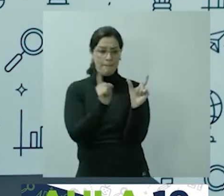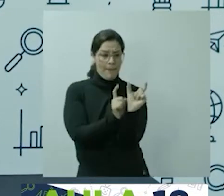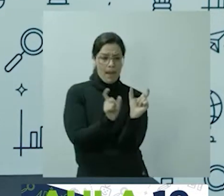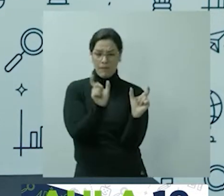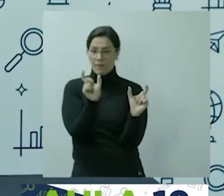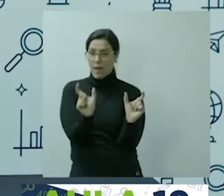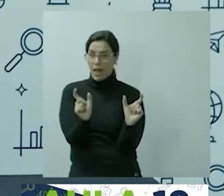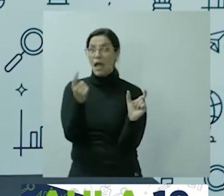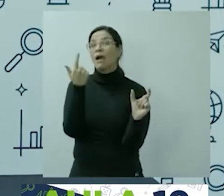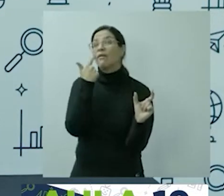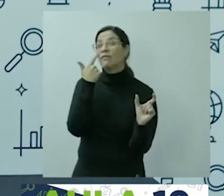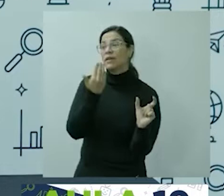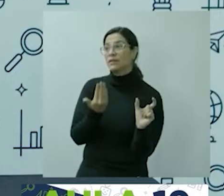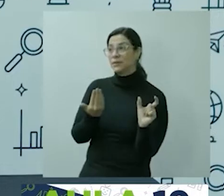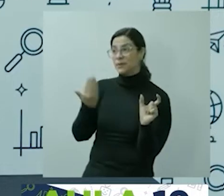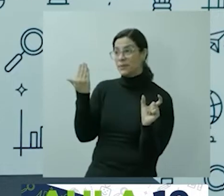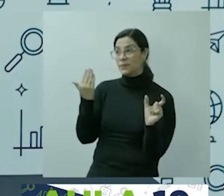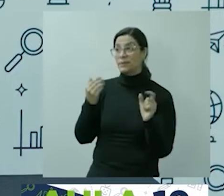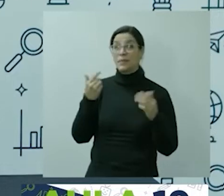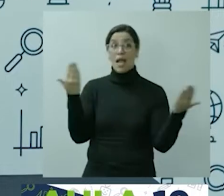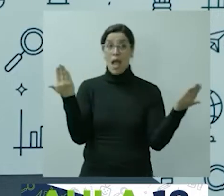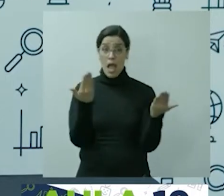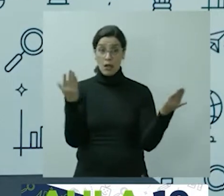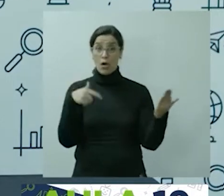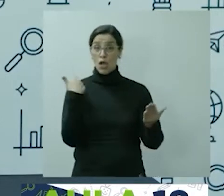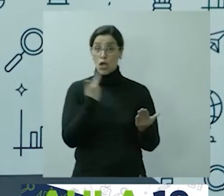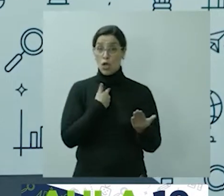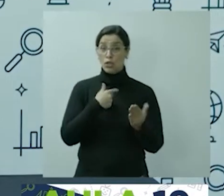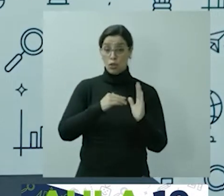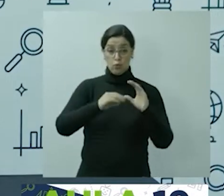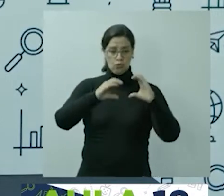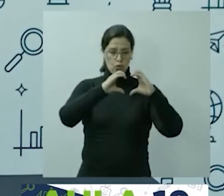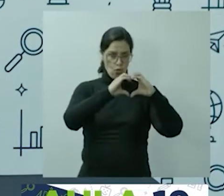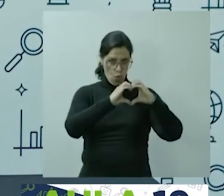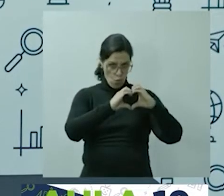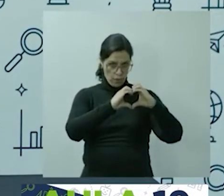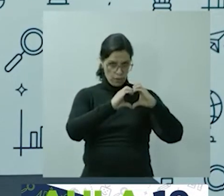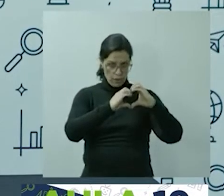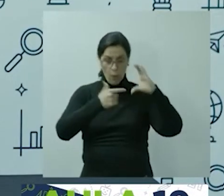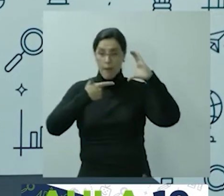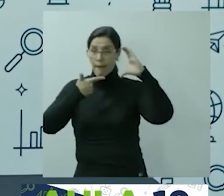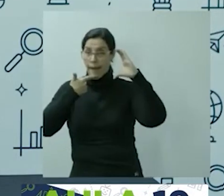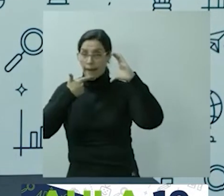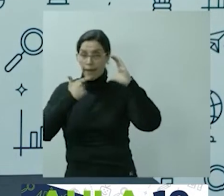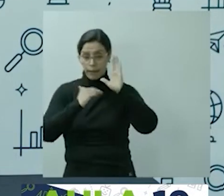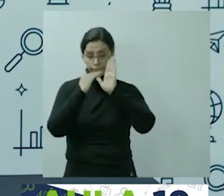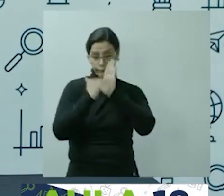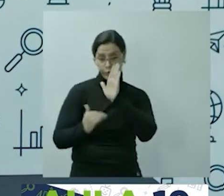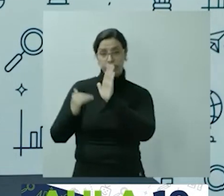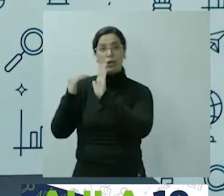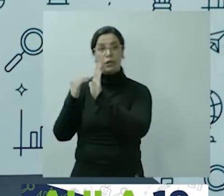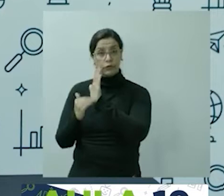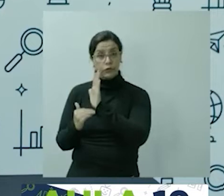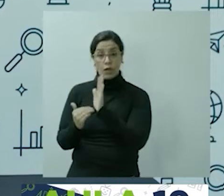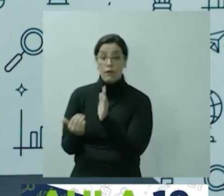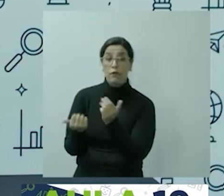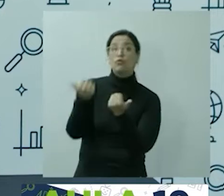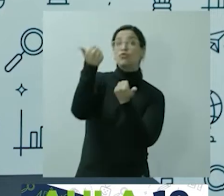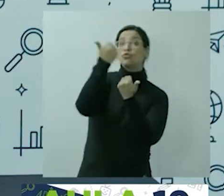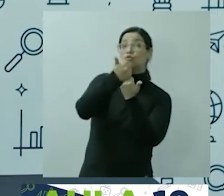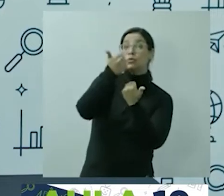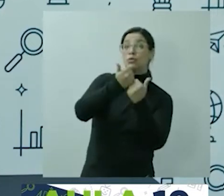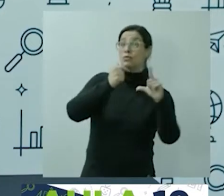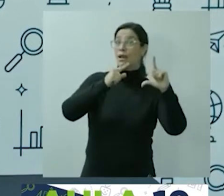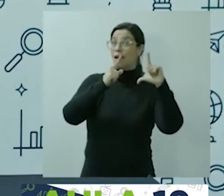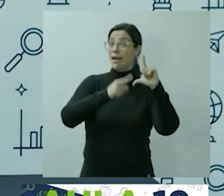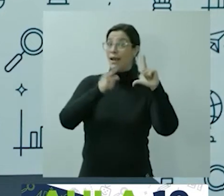palavras. Vejam aqui. Agora, eu tirei os símbolos. Lembrando que no lugar dos símbolos,